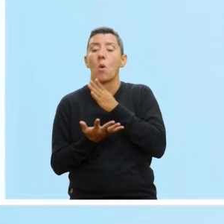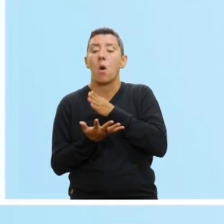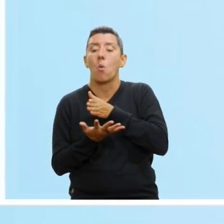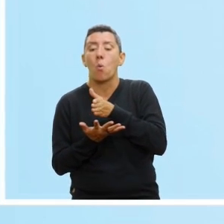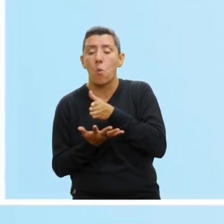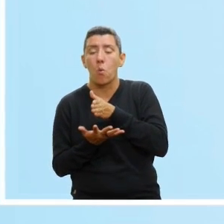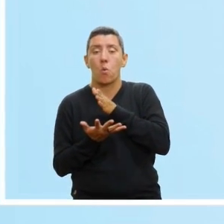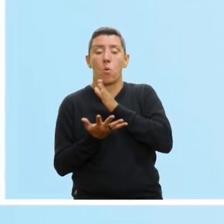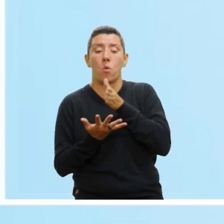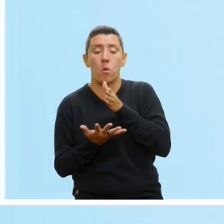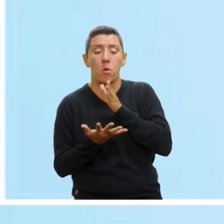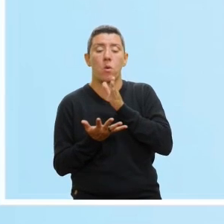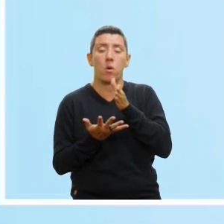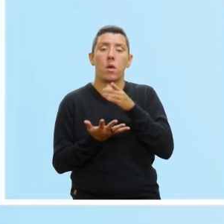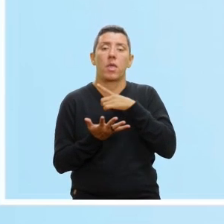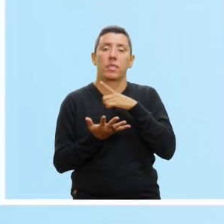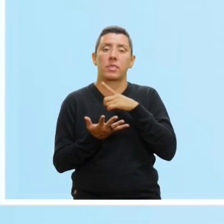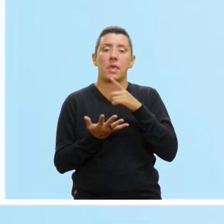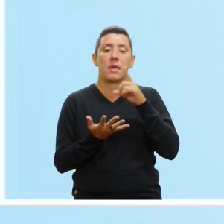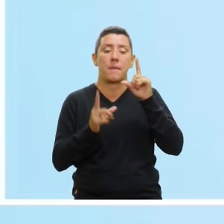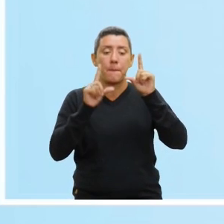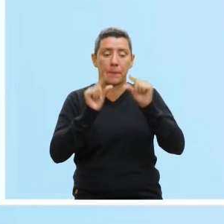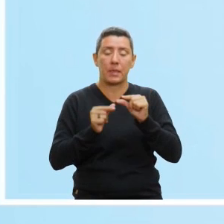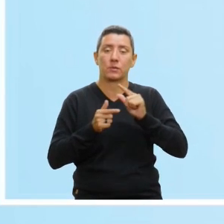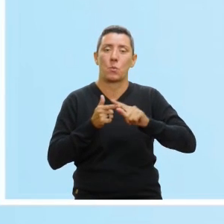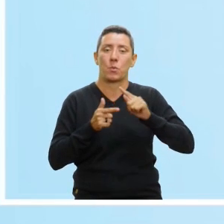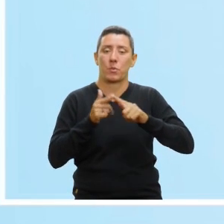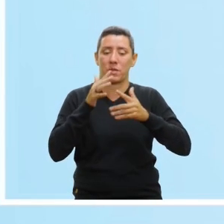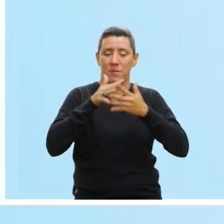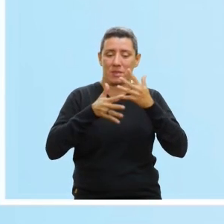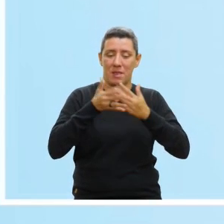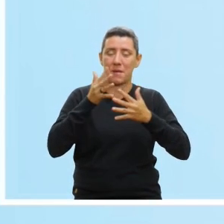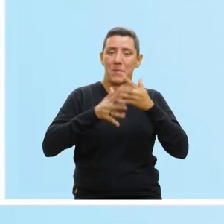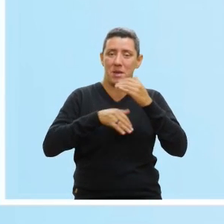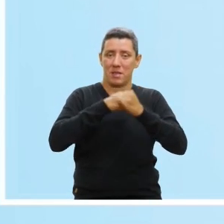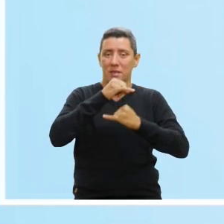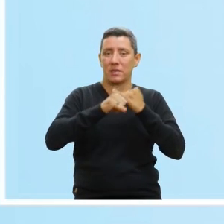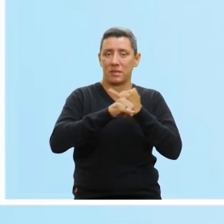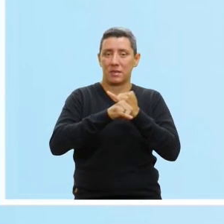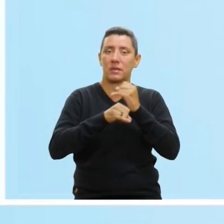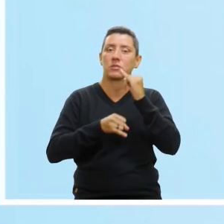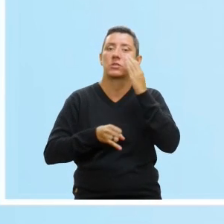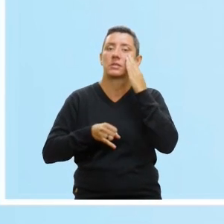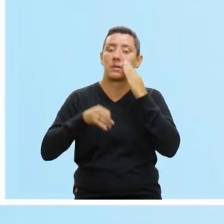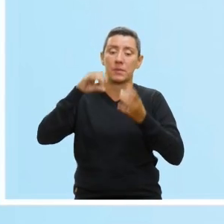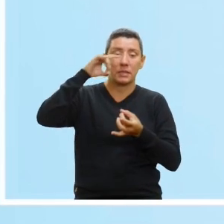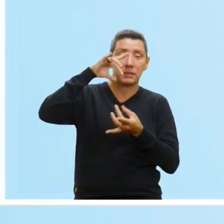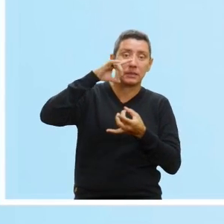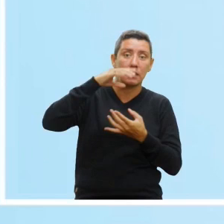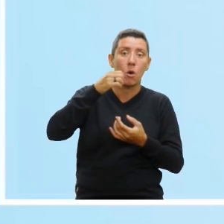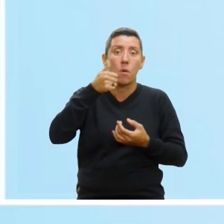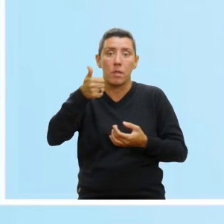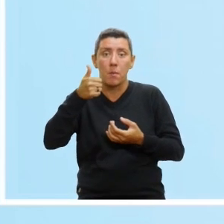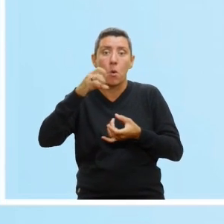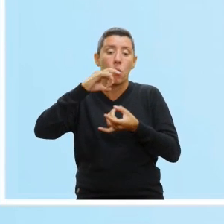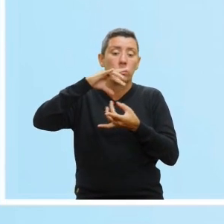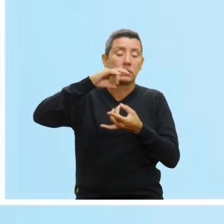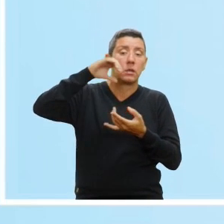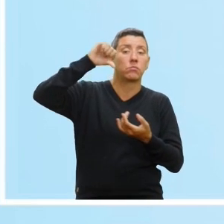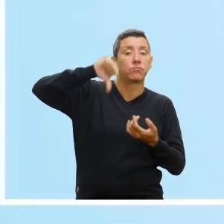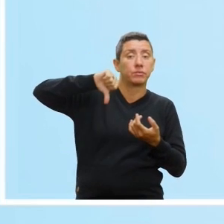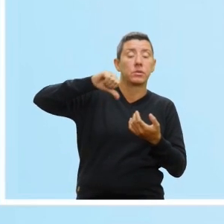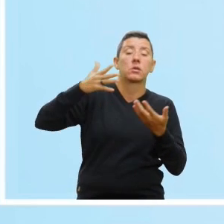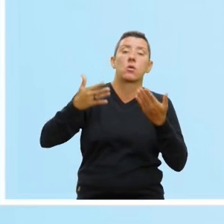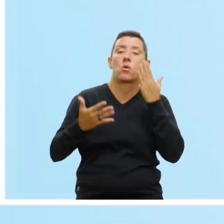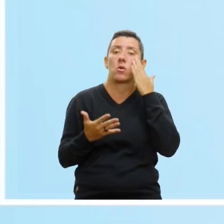ruído que está sendo medido. Então, com isso a gente consegue dizer se o sinal está bom, se não está bom, e com isso analisar os erros, né,